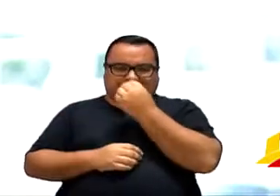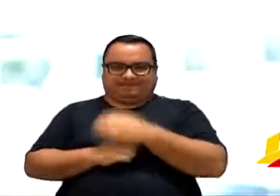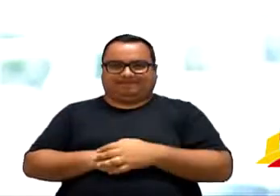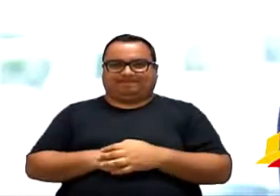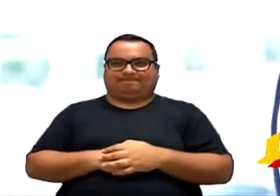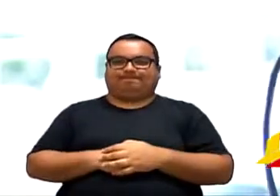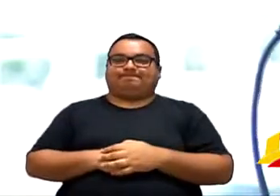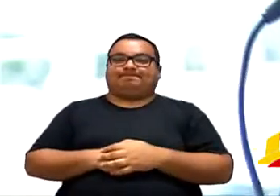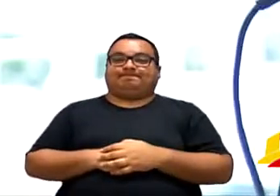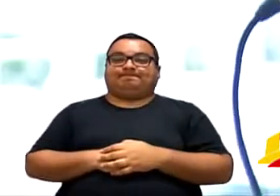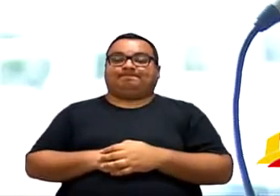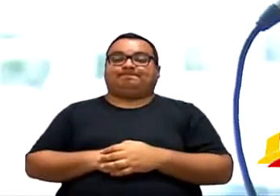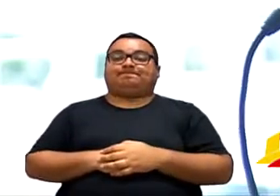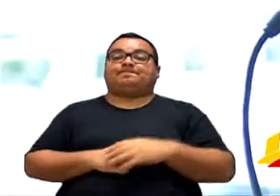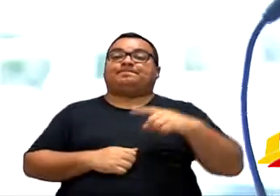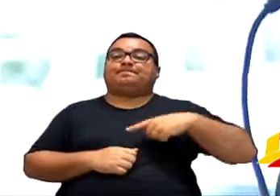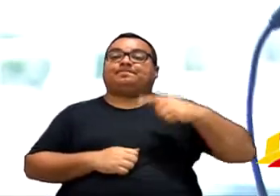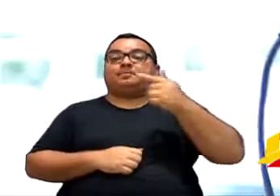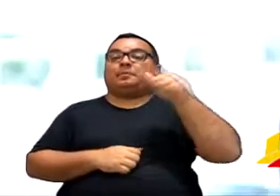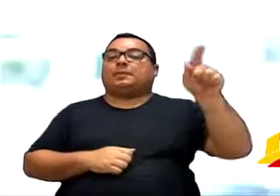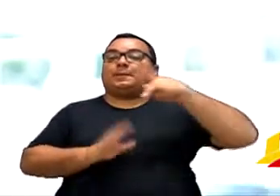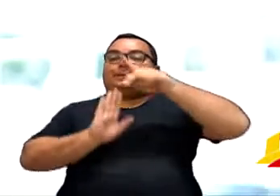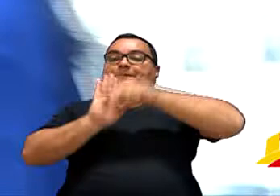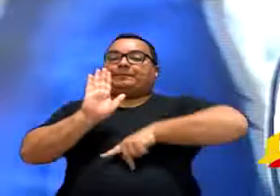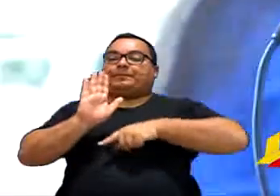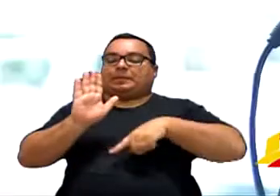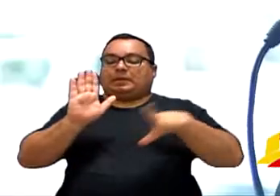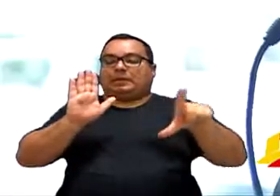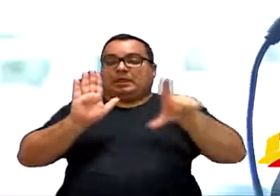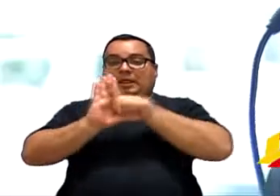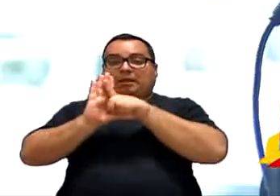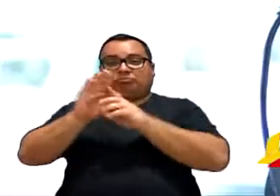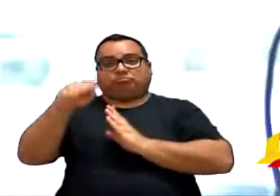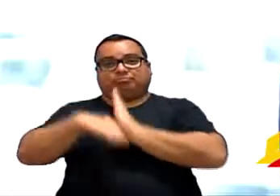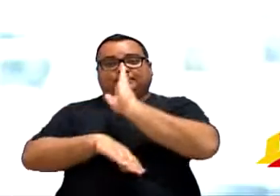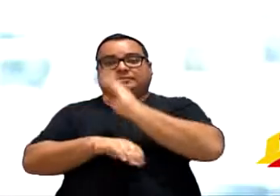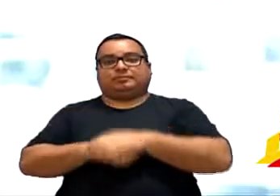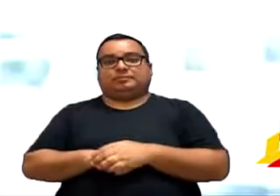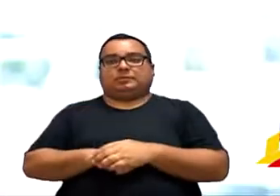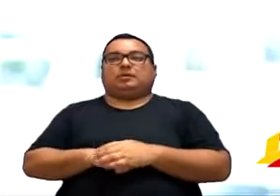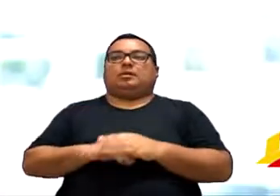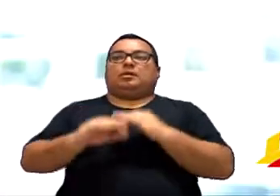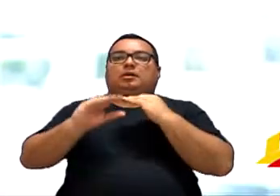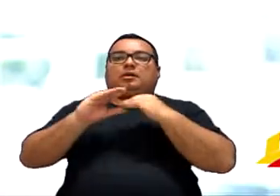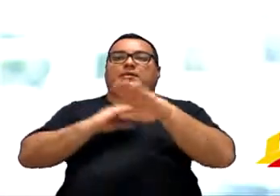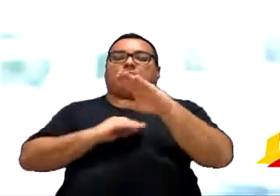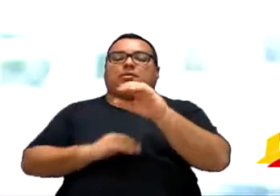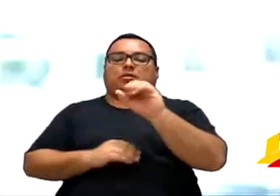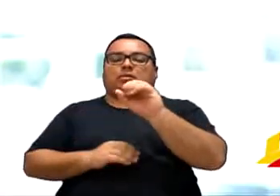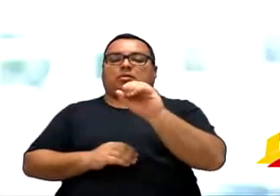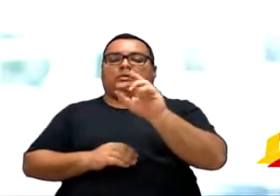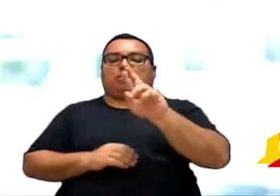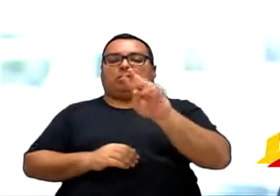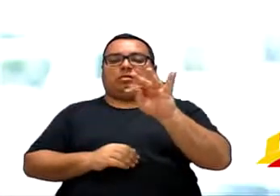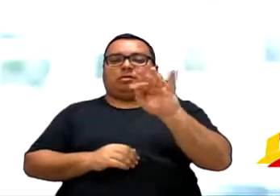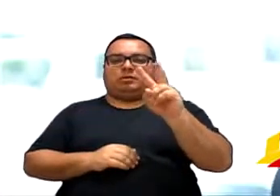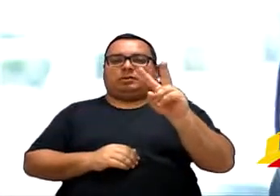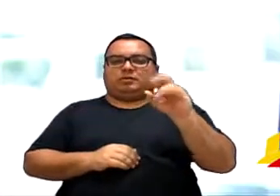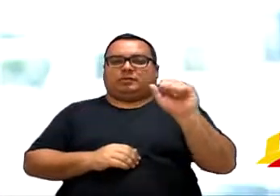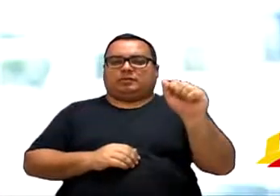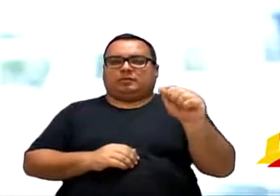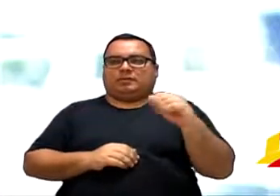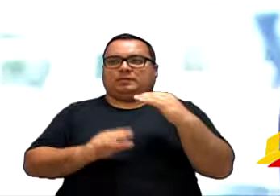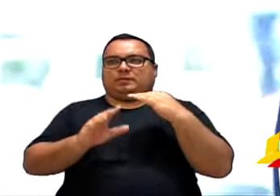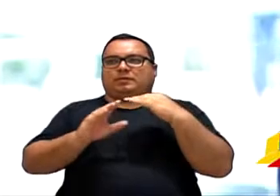um projeto que foi dado comparecer de constitucionalidade e ele foi enviado para oitiva E por que foi enviado para